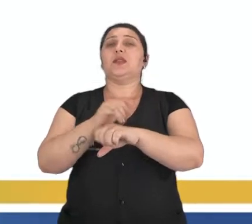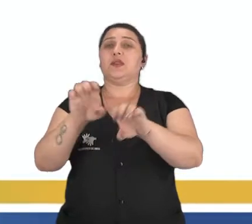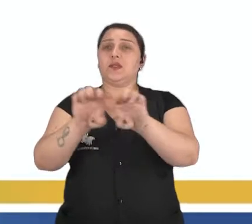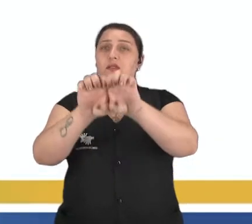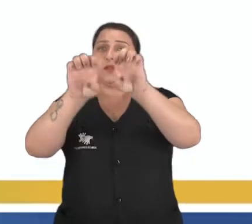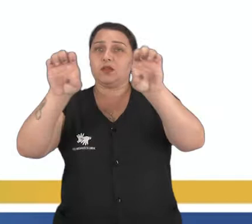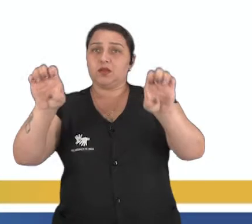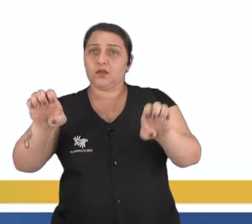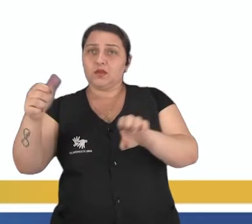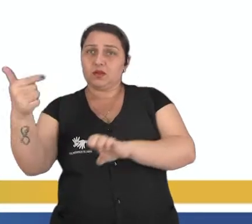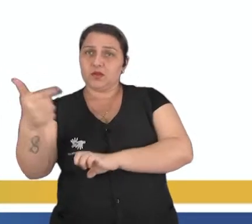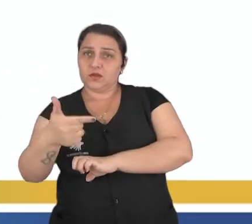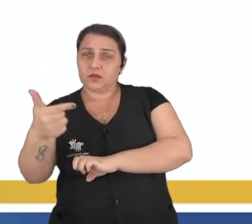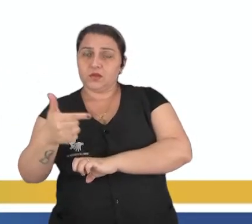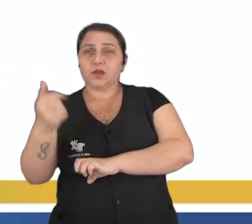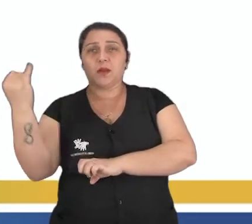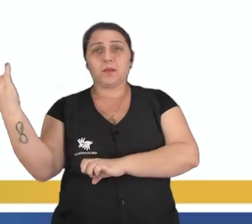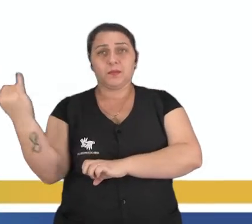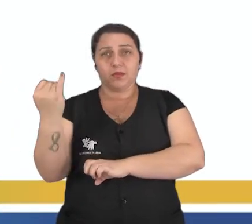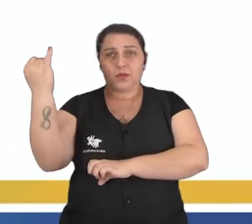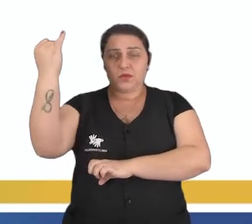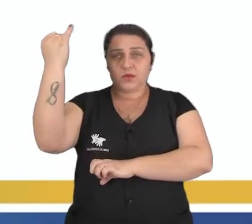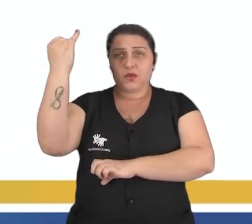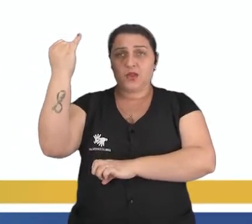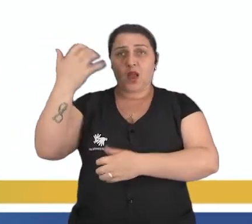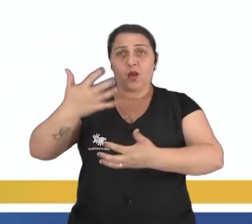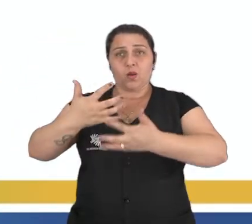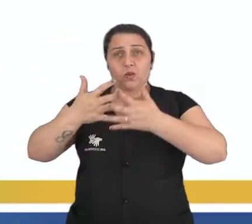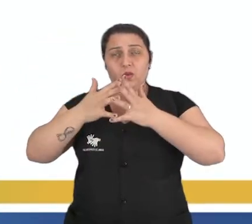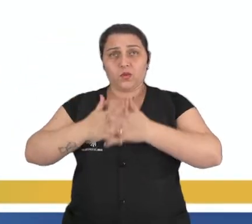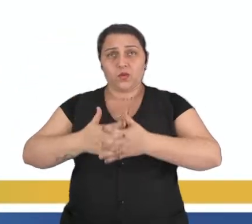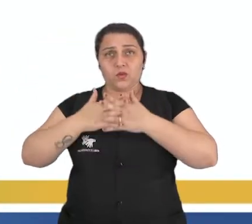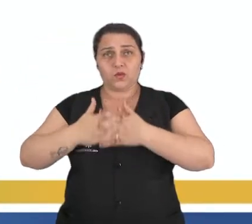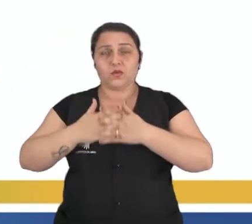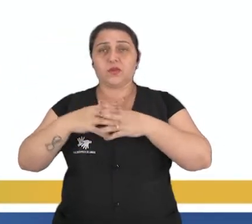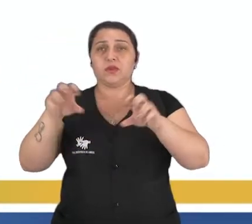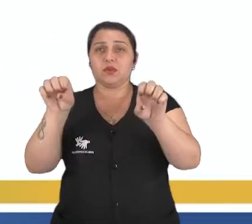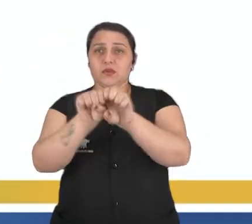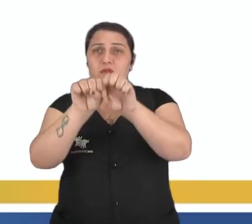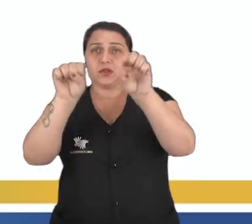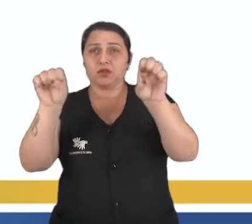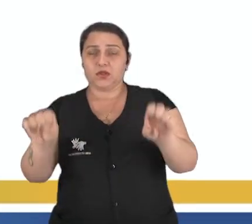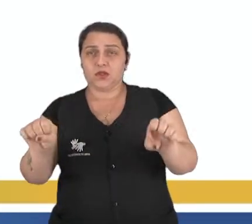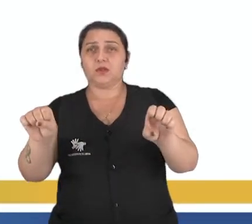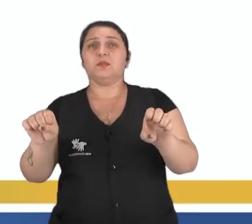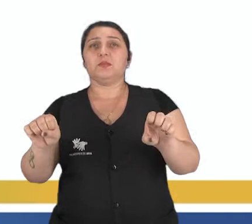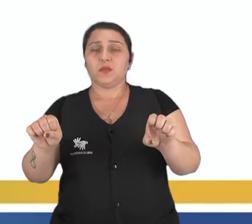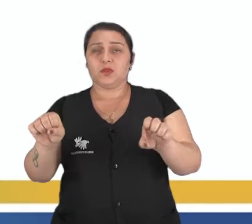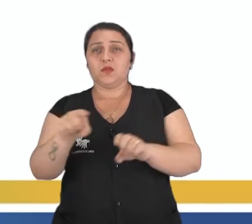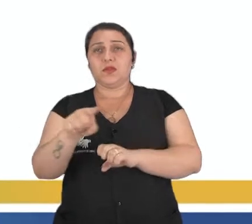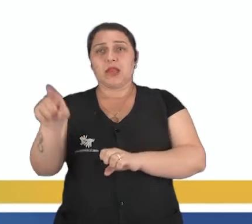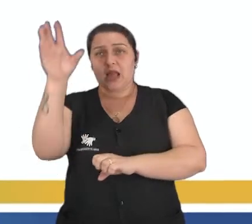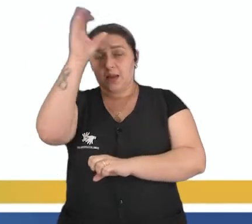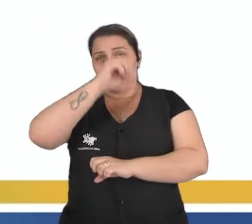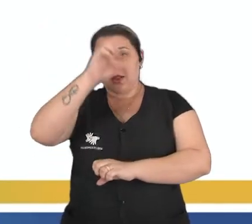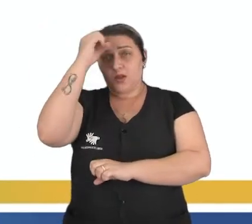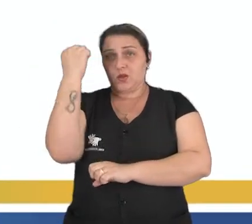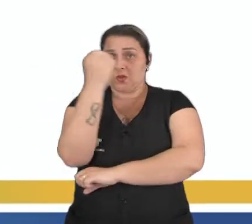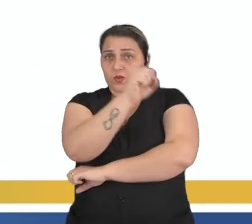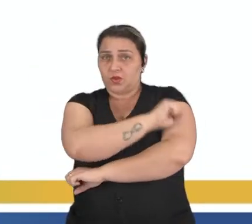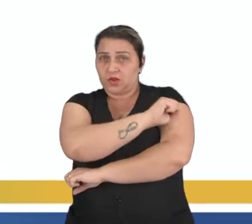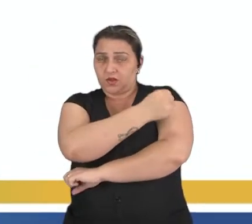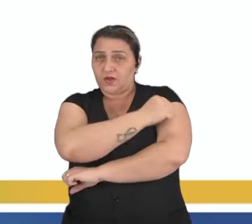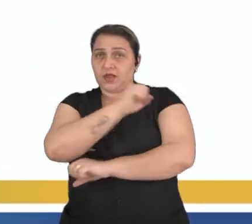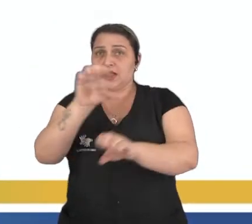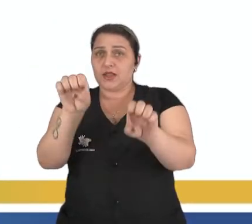grau. Importante, não confunda esses sistemas com aqueles lineares que você aprendeu no oitavo ano. São